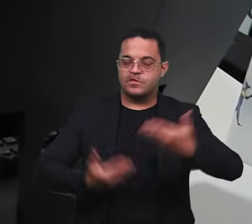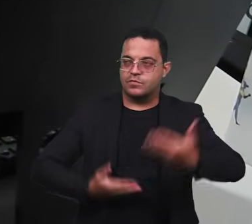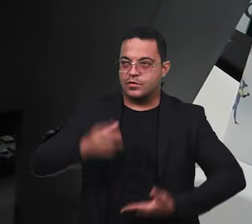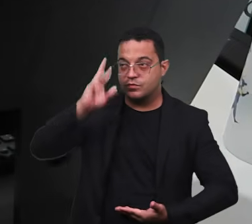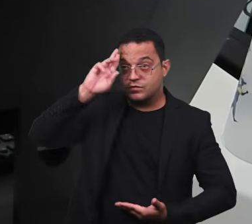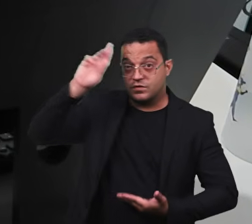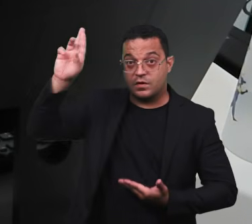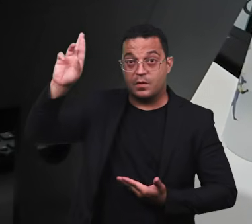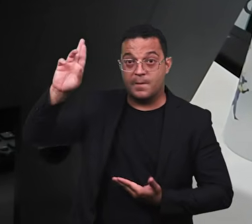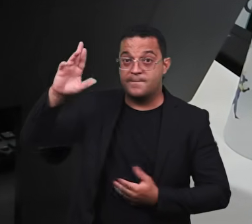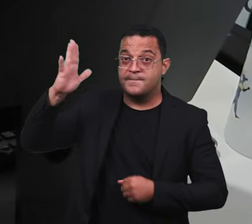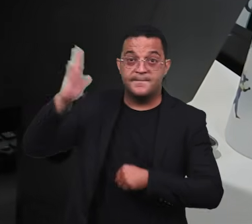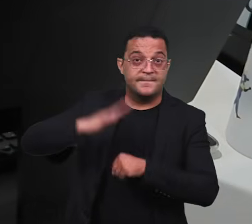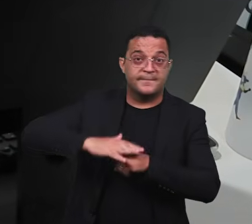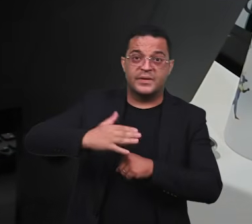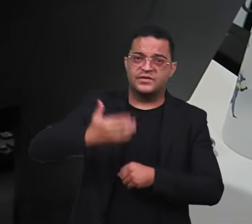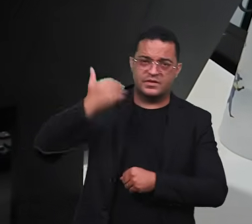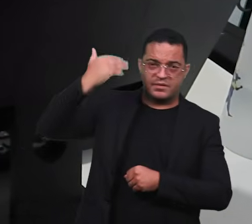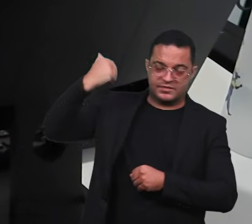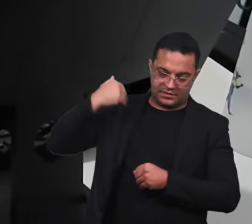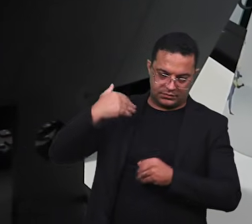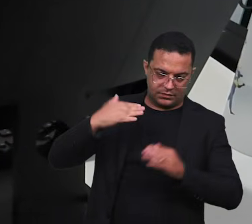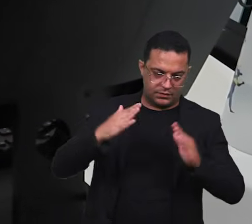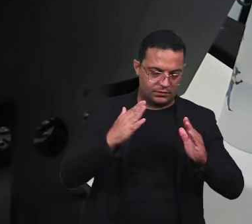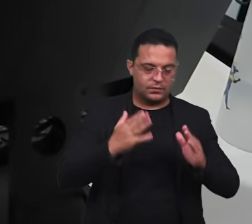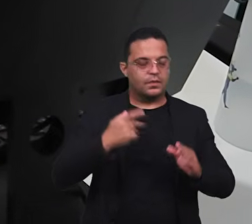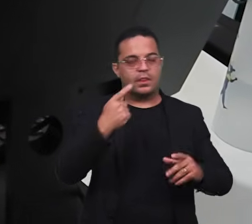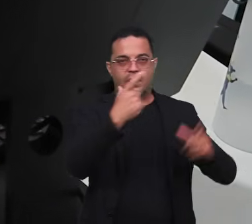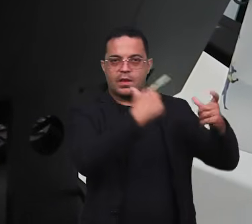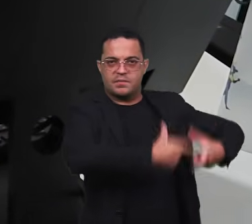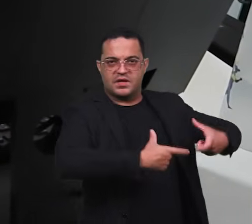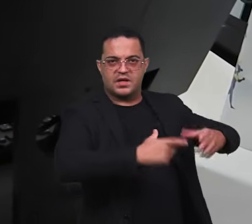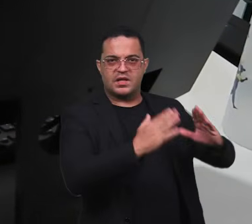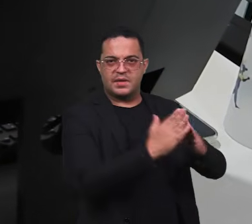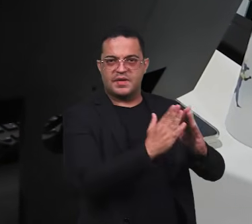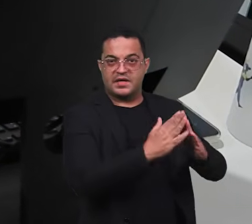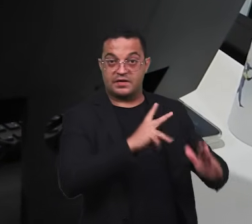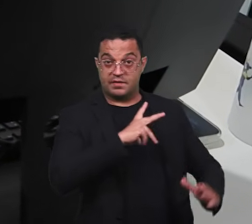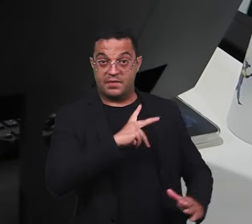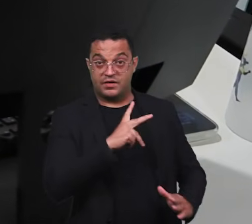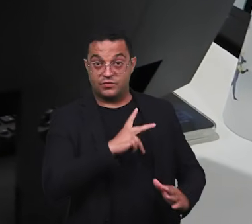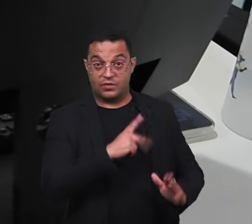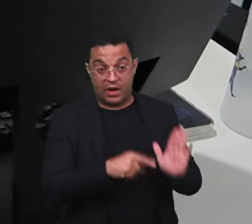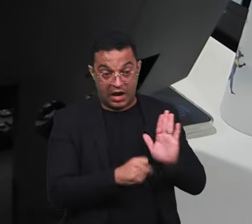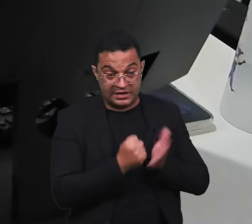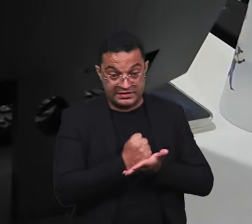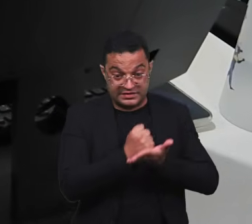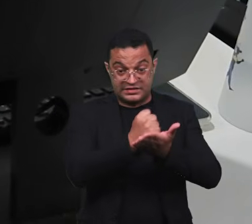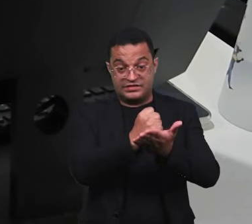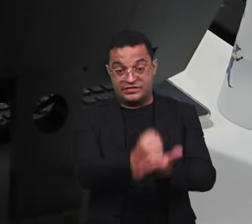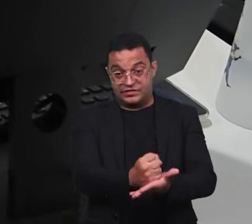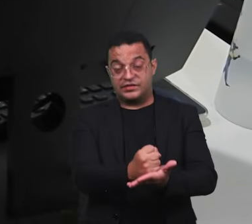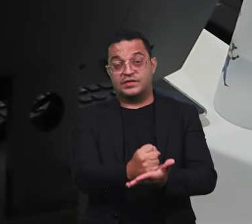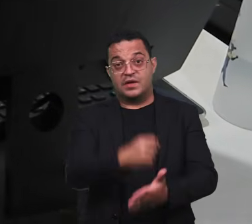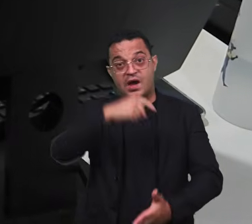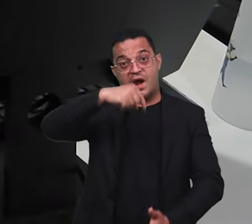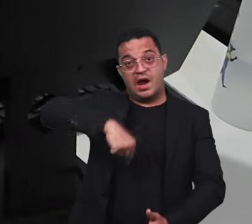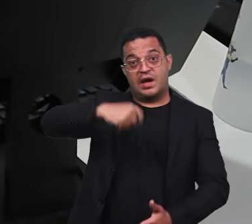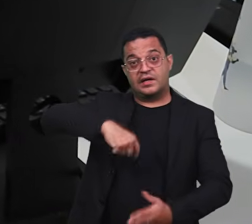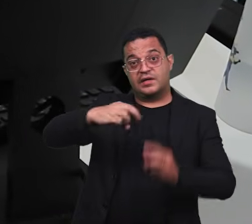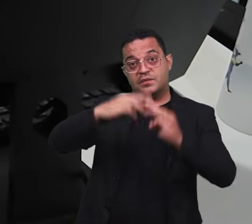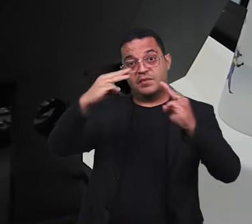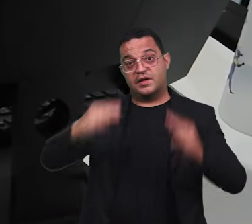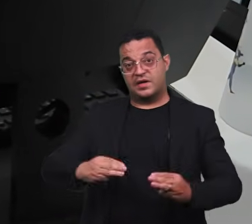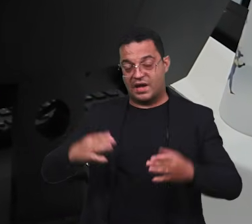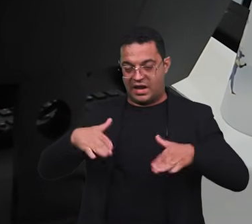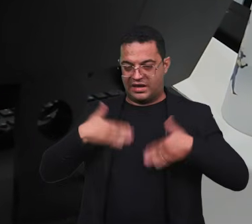servir ao Senhor além daquilo que a gente faz nas nossas igrejas, aquilo que a gente faz de assistência àqueles que estão ao nosso